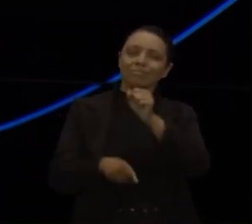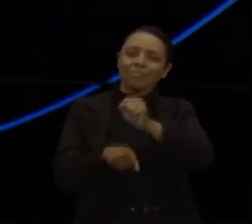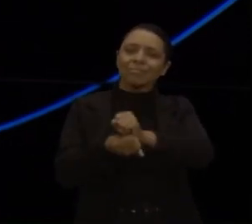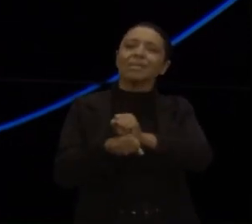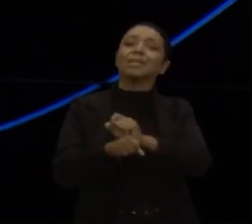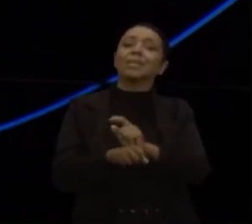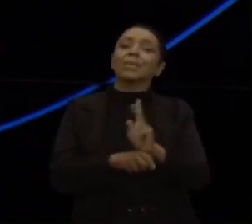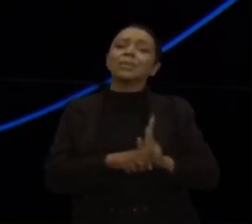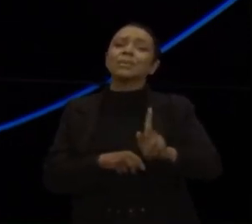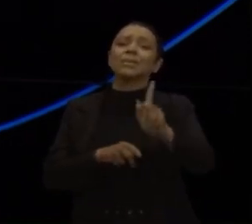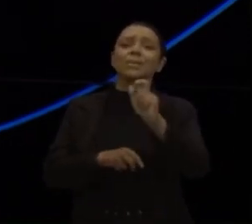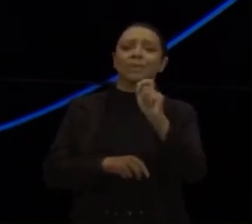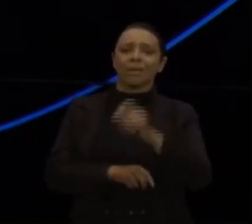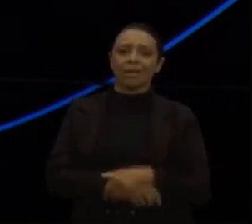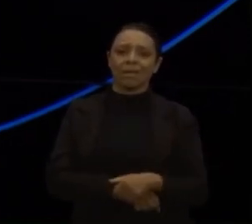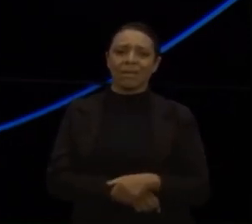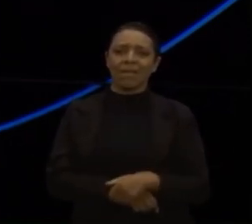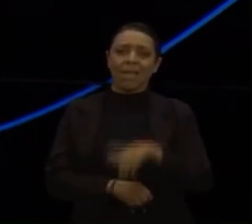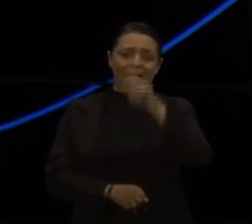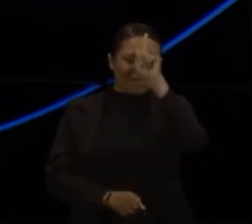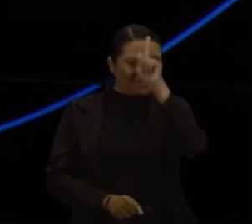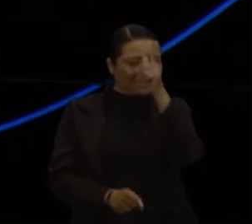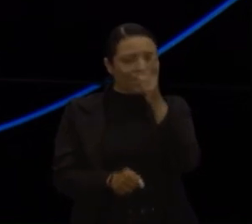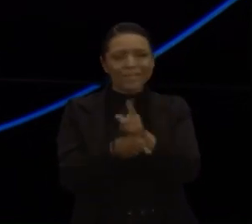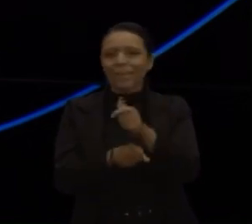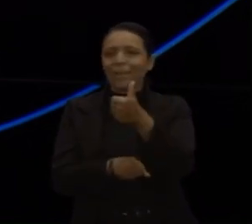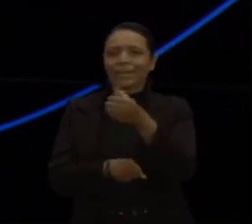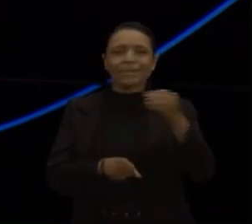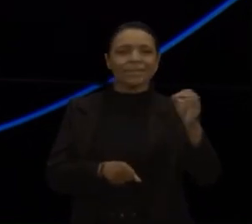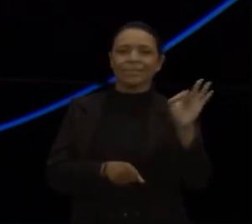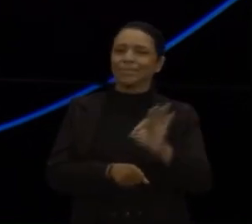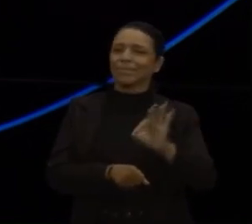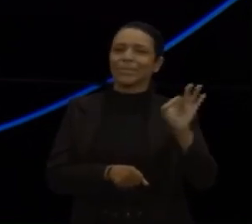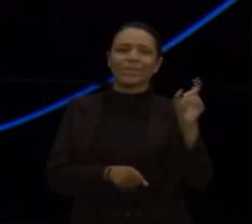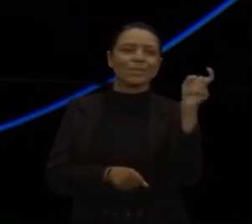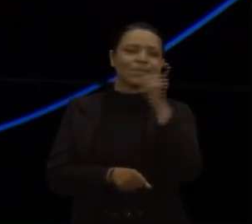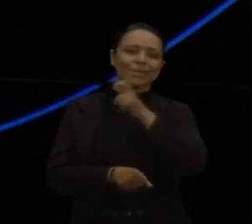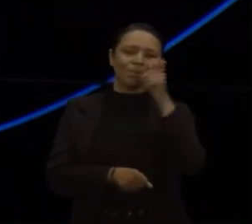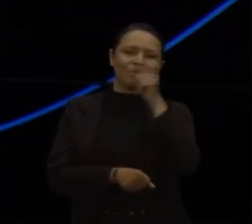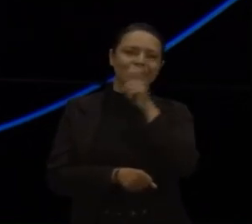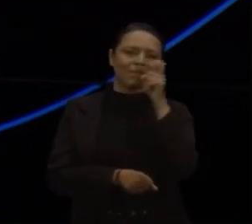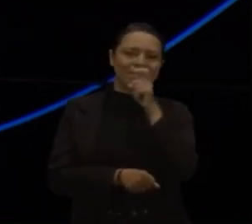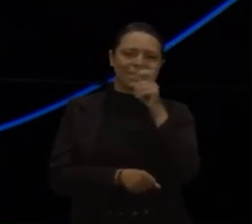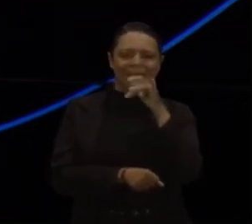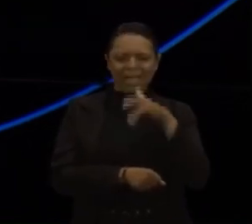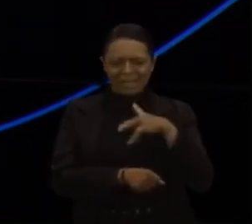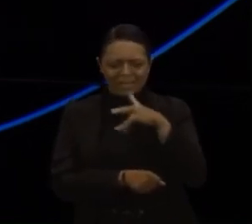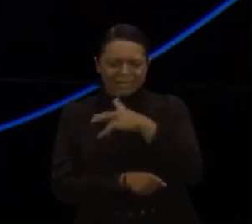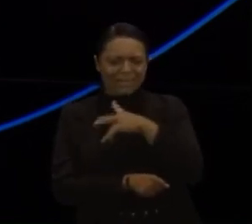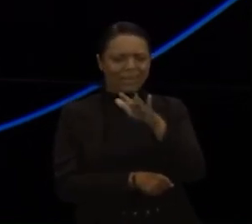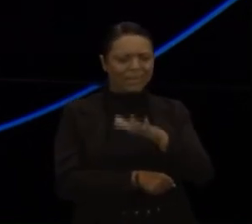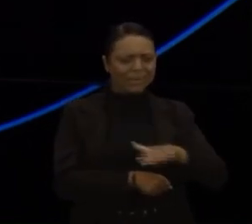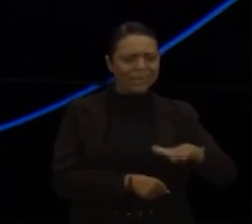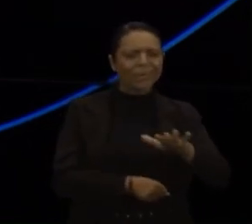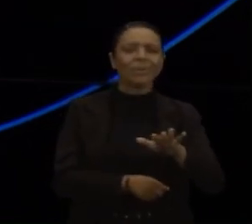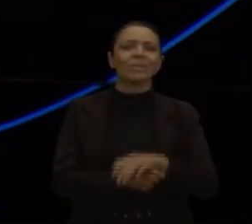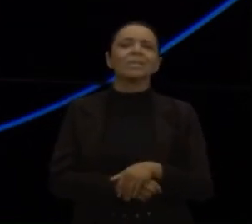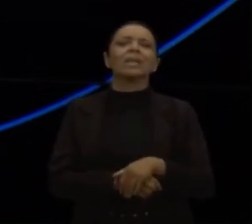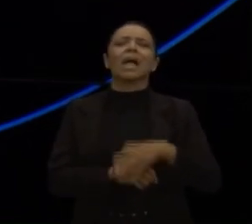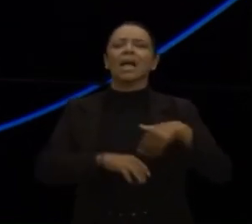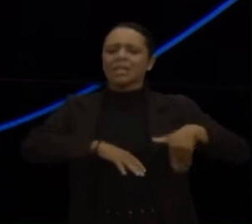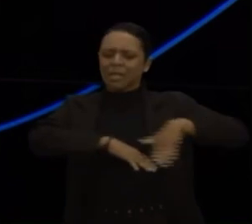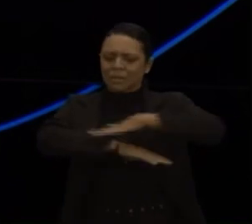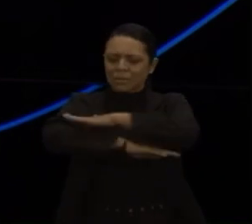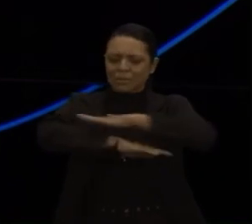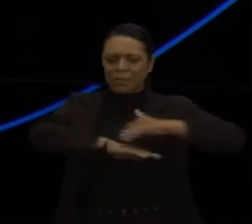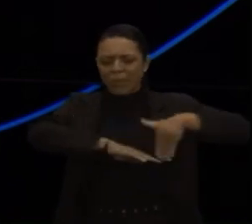sempre dito que essa gestão 100% ela é pautada por fake News É na saúde é na educação é na mobilidade urbana é na